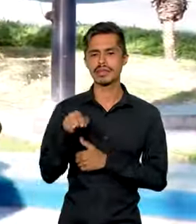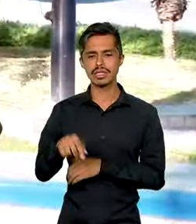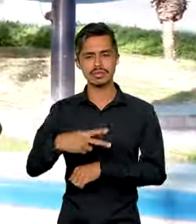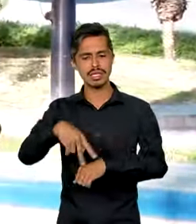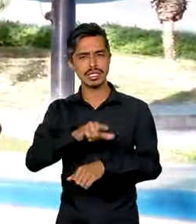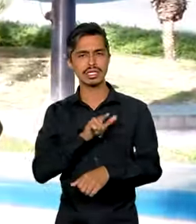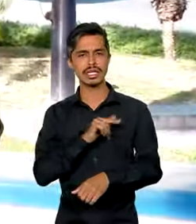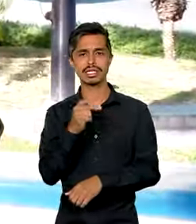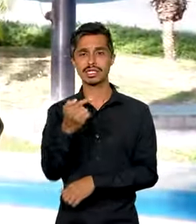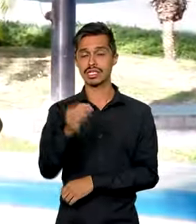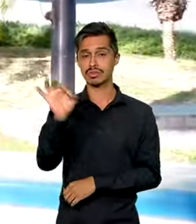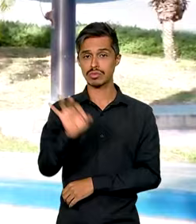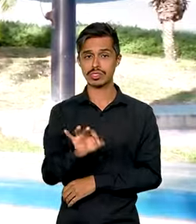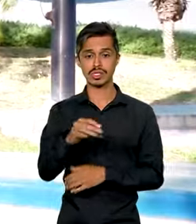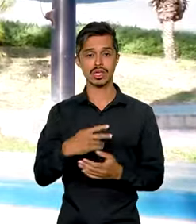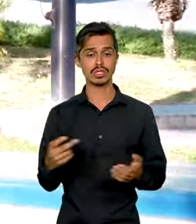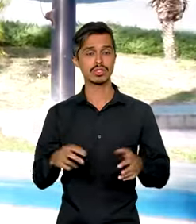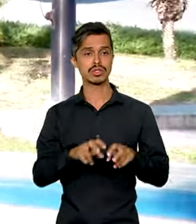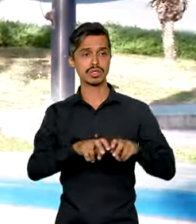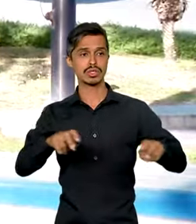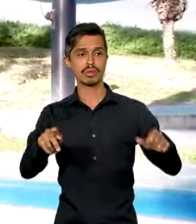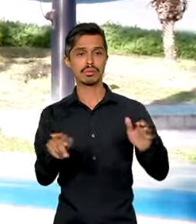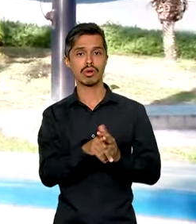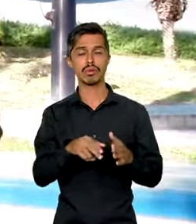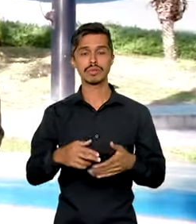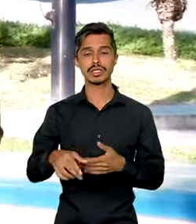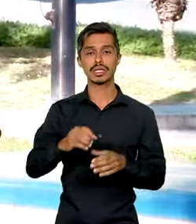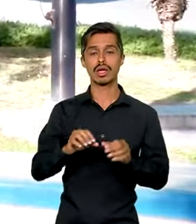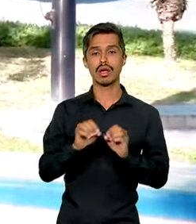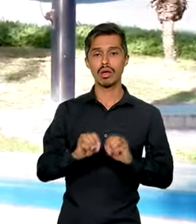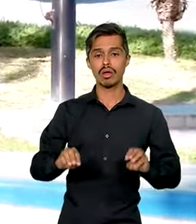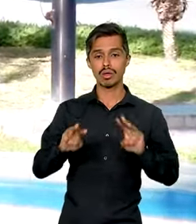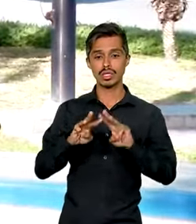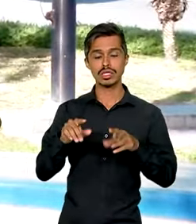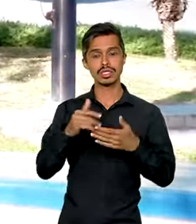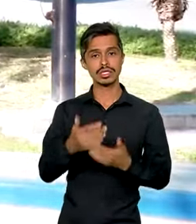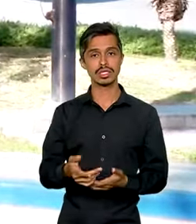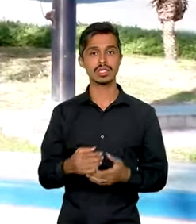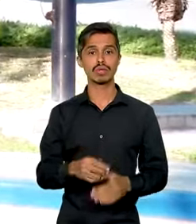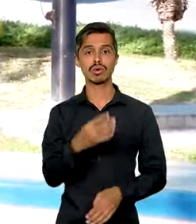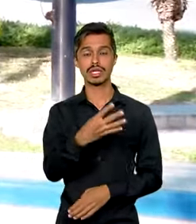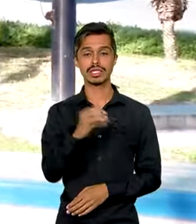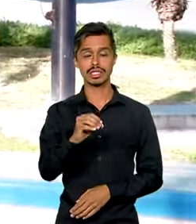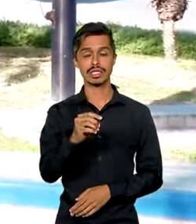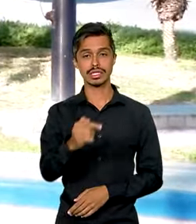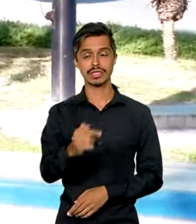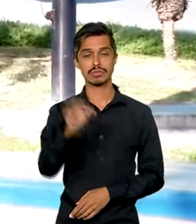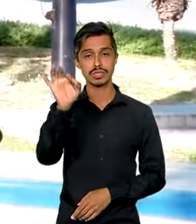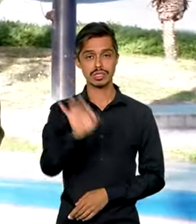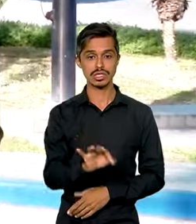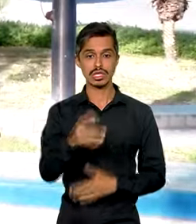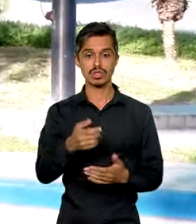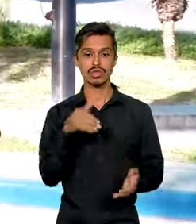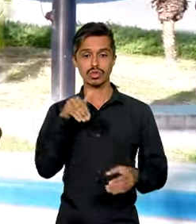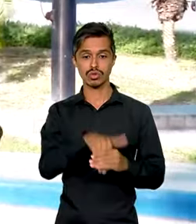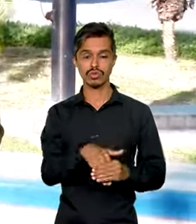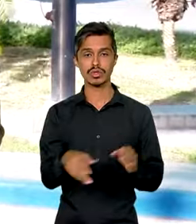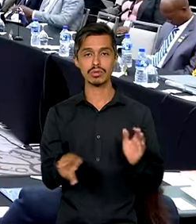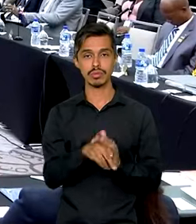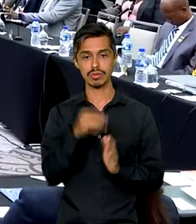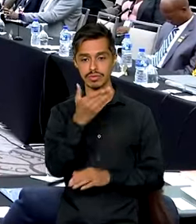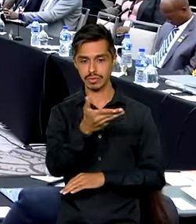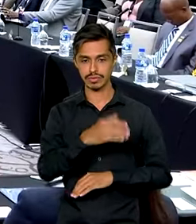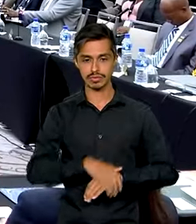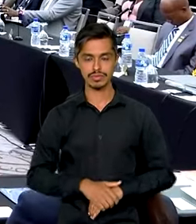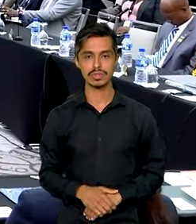7% dos assentos das Nações Unidas e 44% dos votos na organização dos Estados americanos